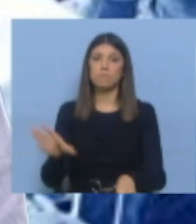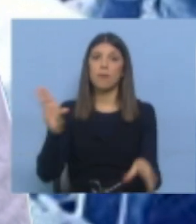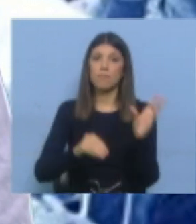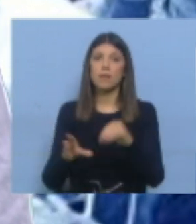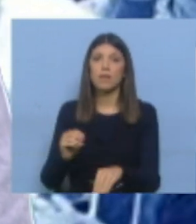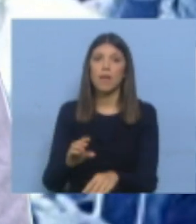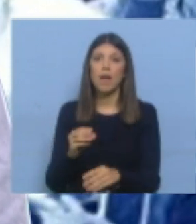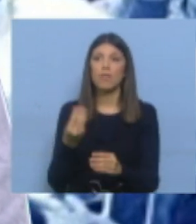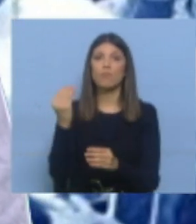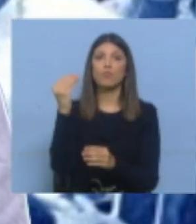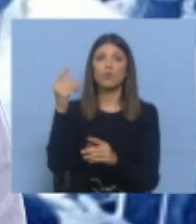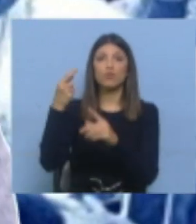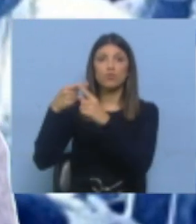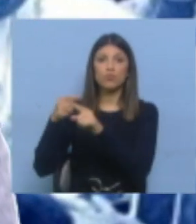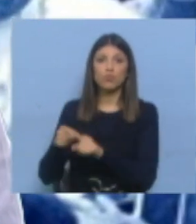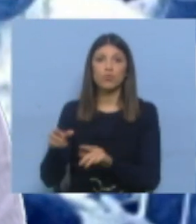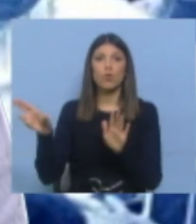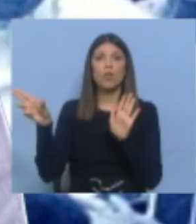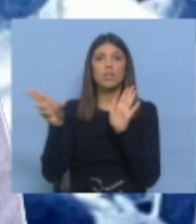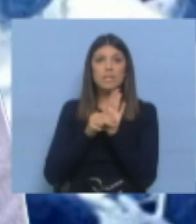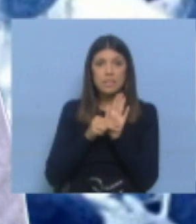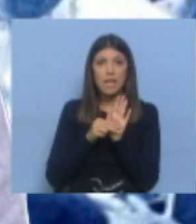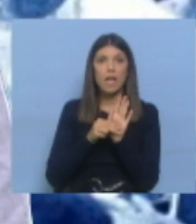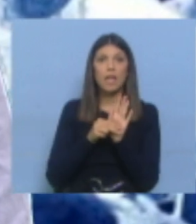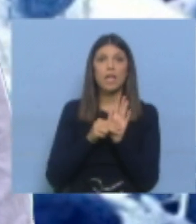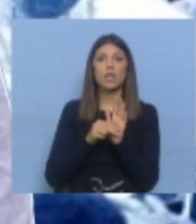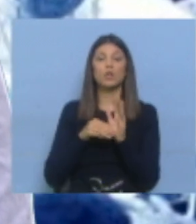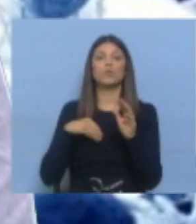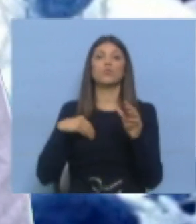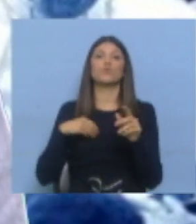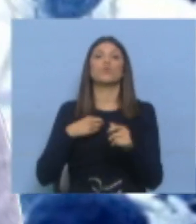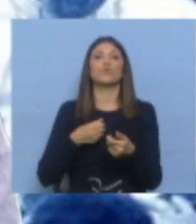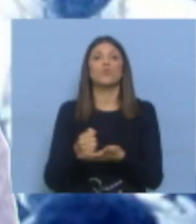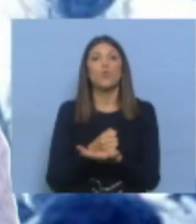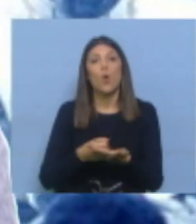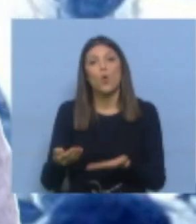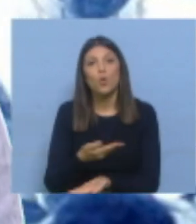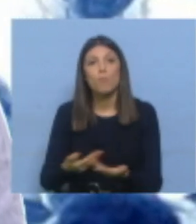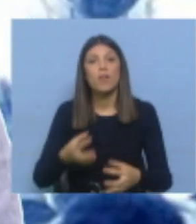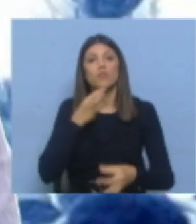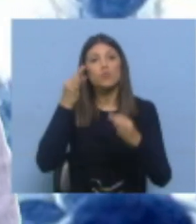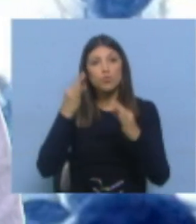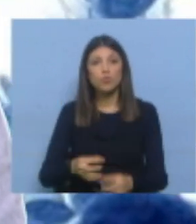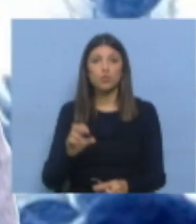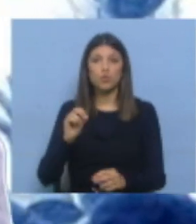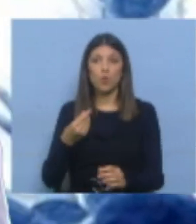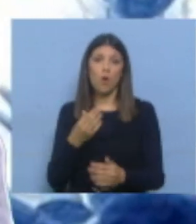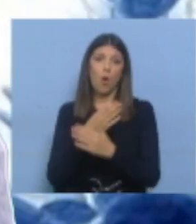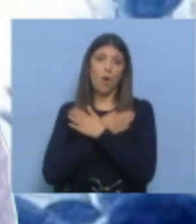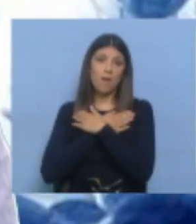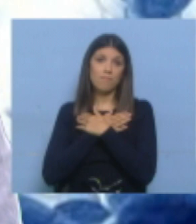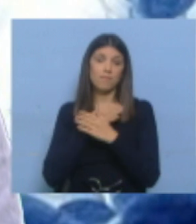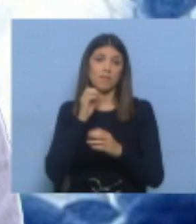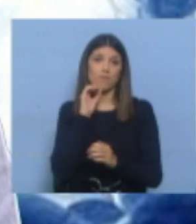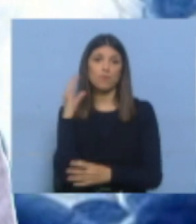não são os produtos que já têm selos de comércio justo ou de agricultura sustentável E isto significa que é importante para as empresas porque é importante para os